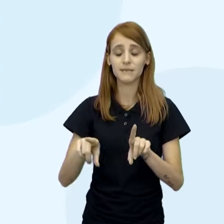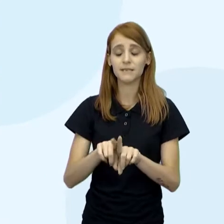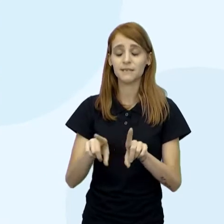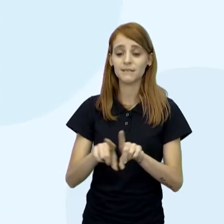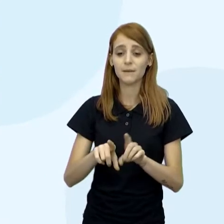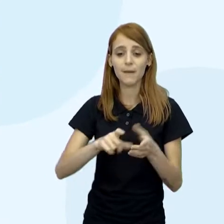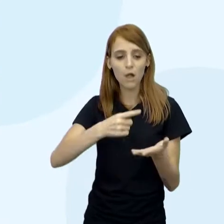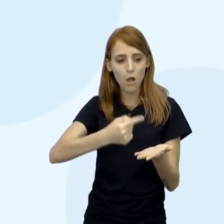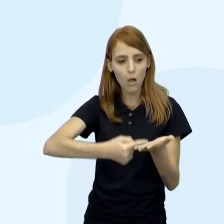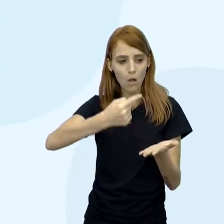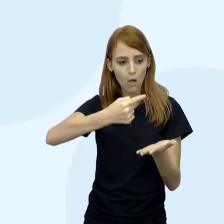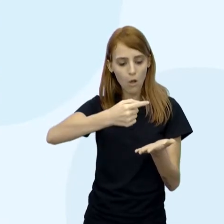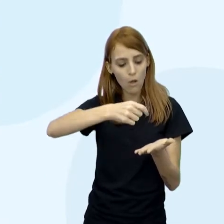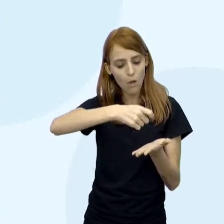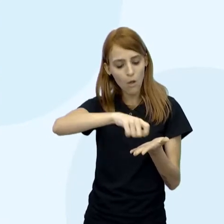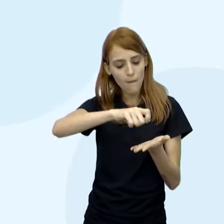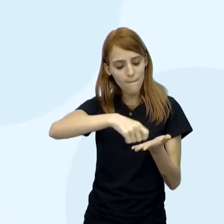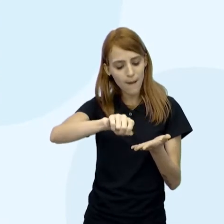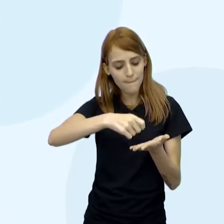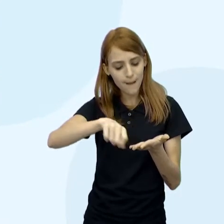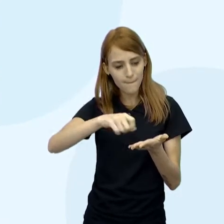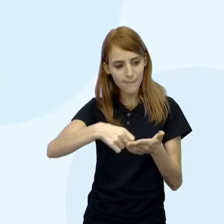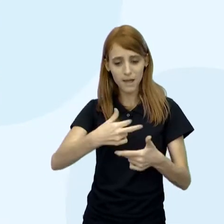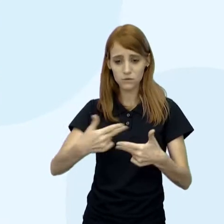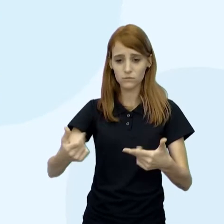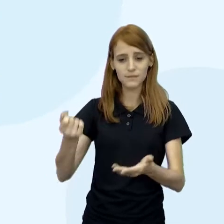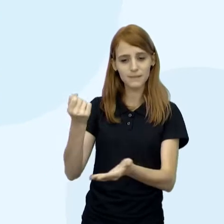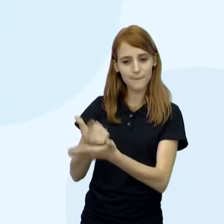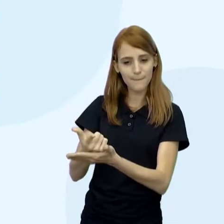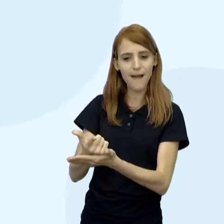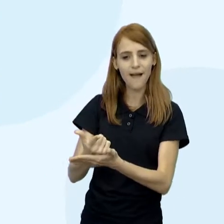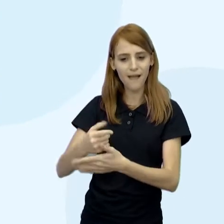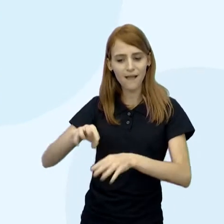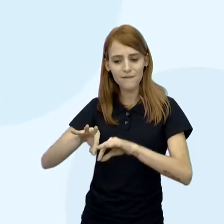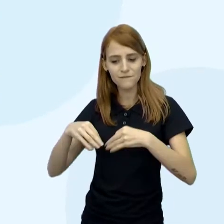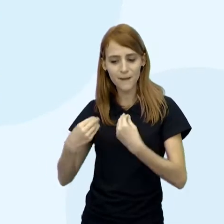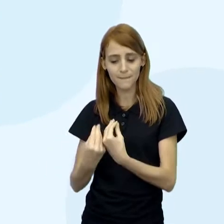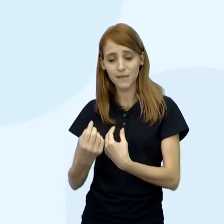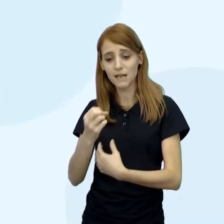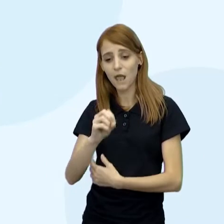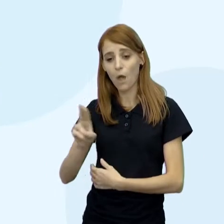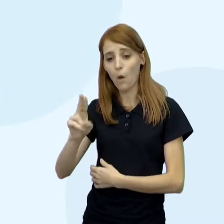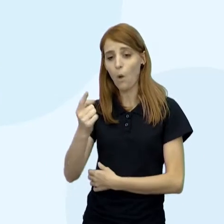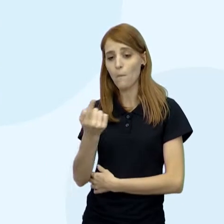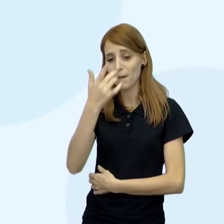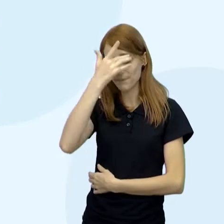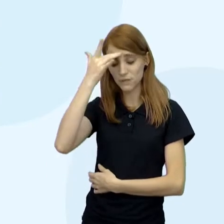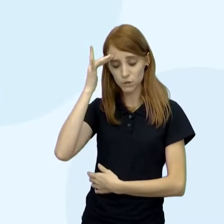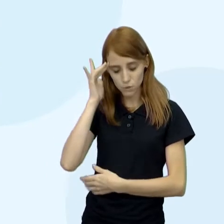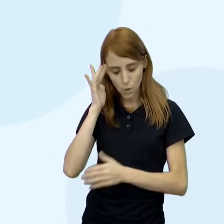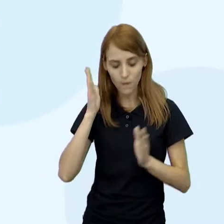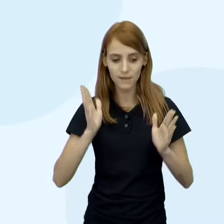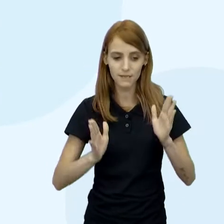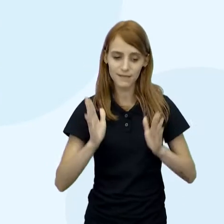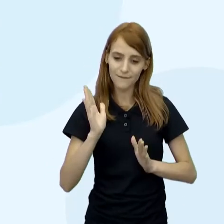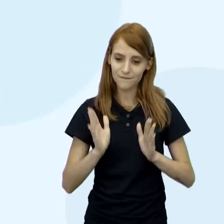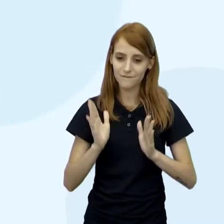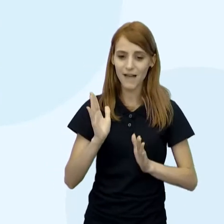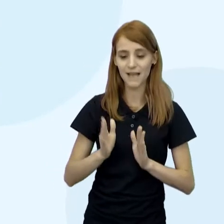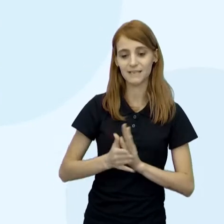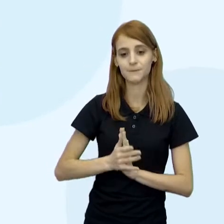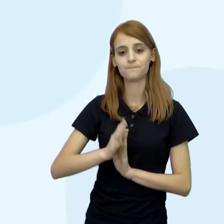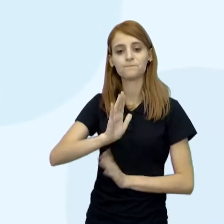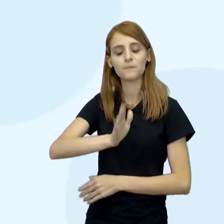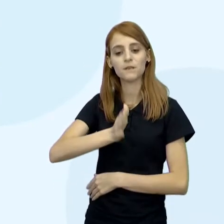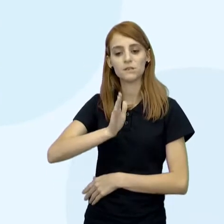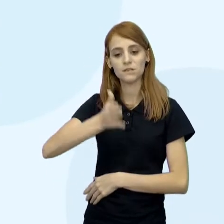as despesas de uma pessoa ou de uma família durante um determinado período. Então, a gente já sabe que